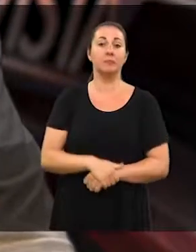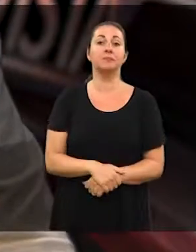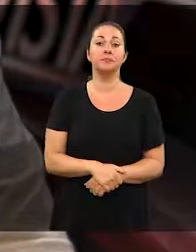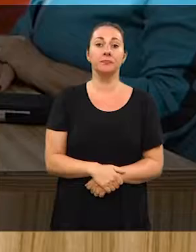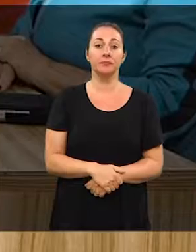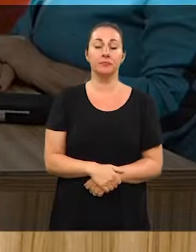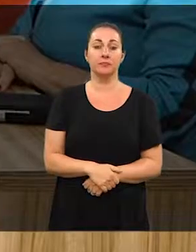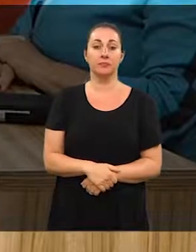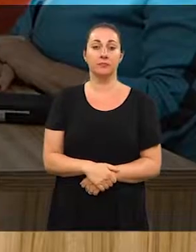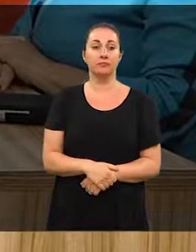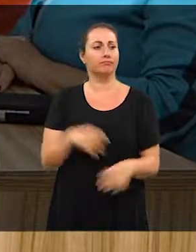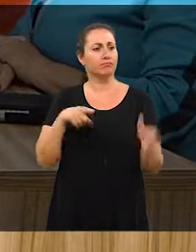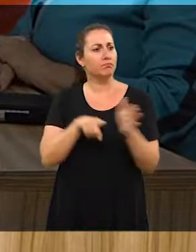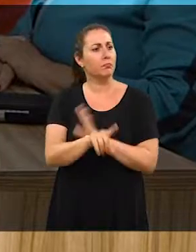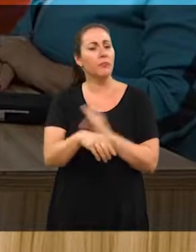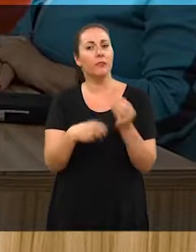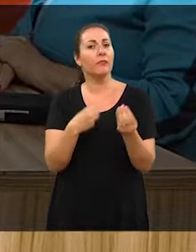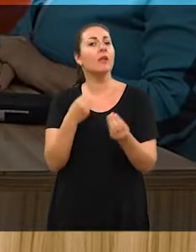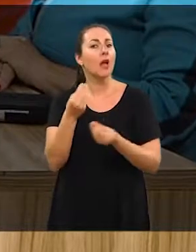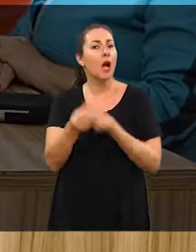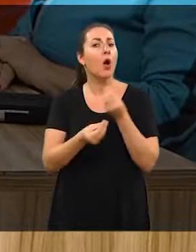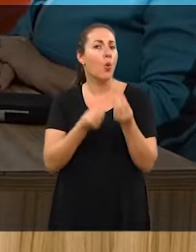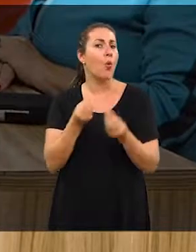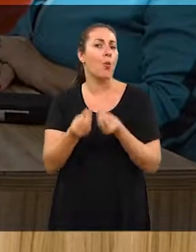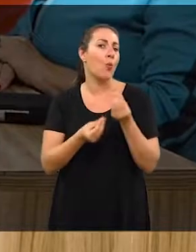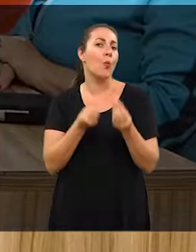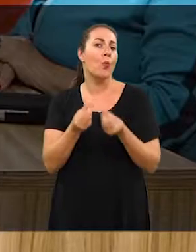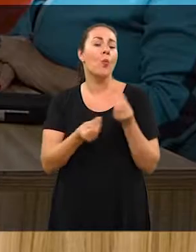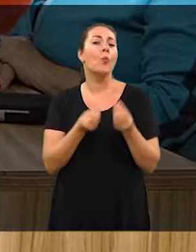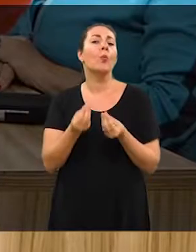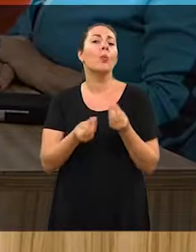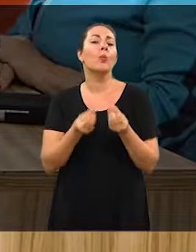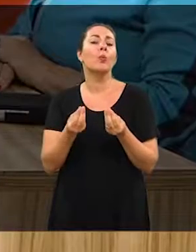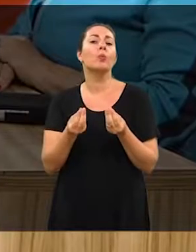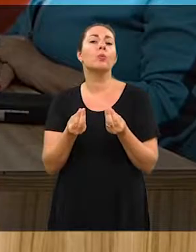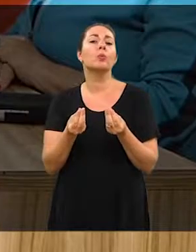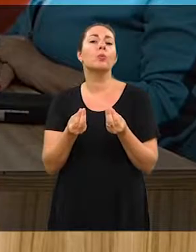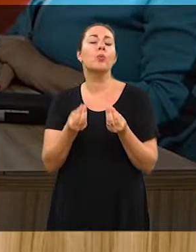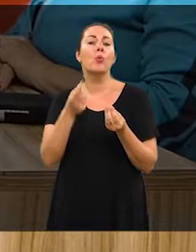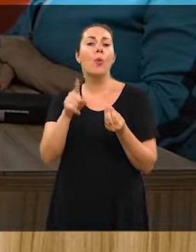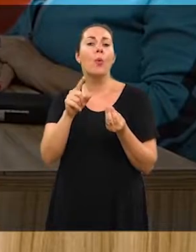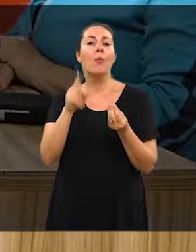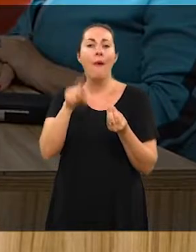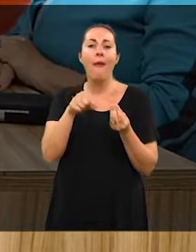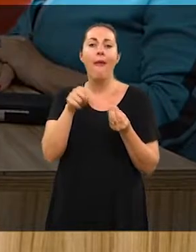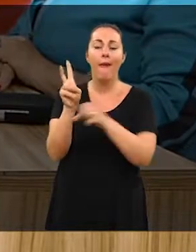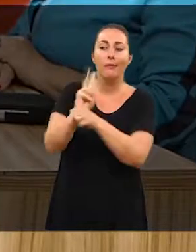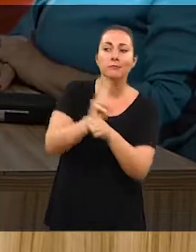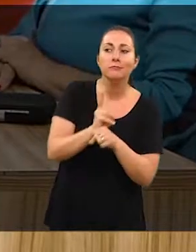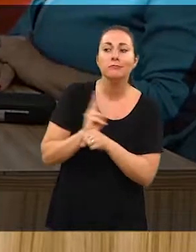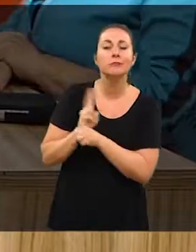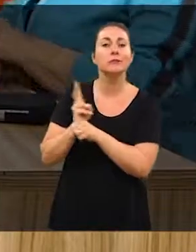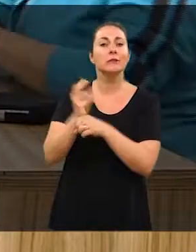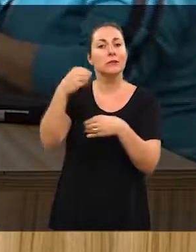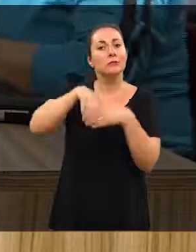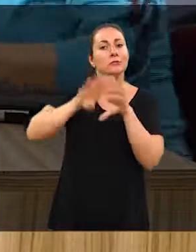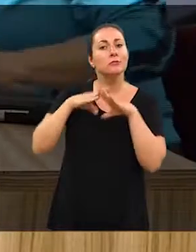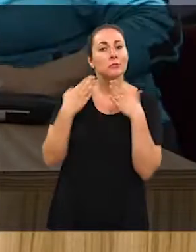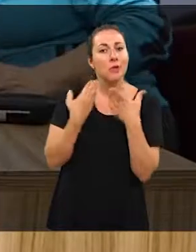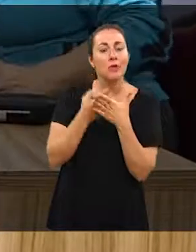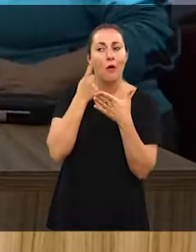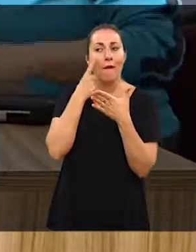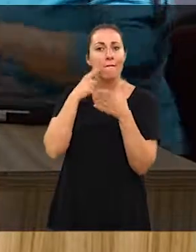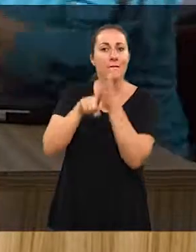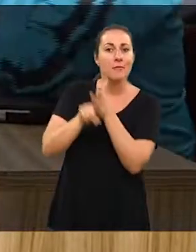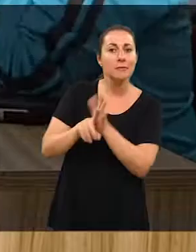prêmio. E como que está, você já disse que eles estão indo até as escolas para ver se o questionário está